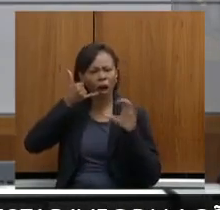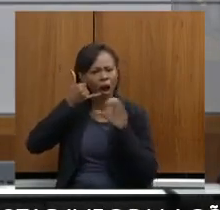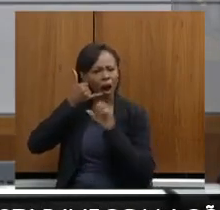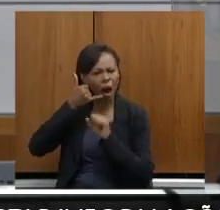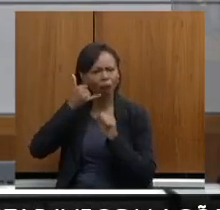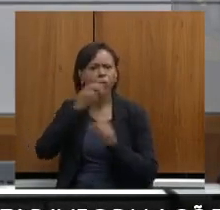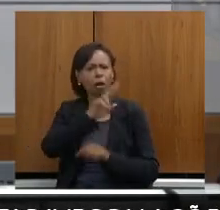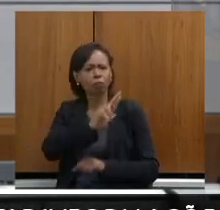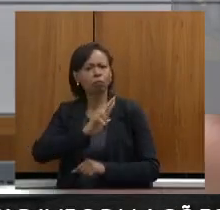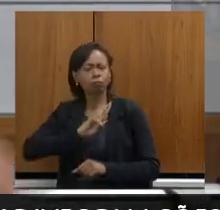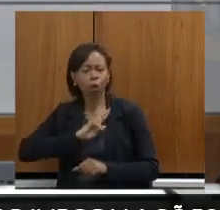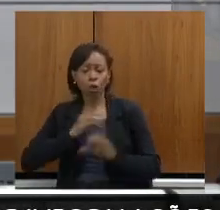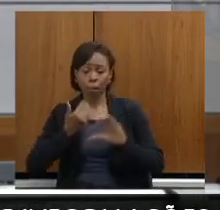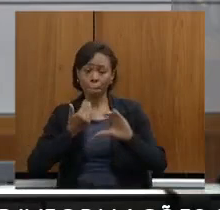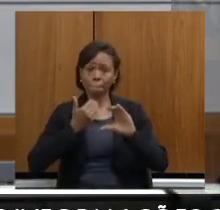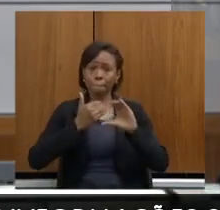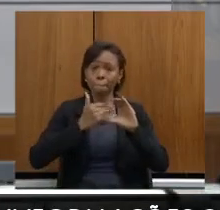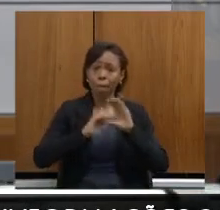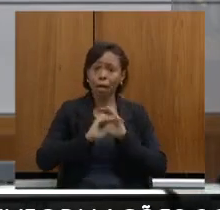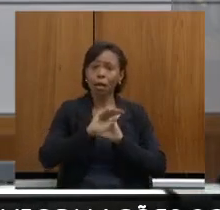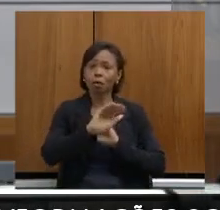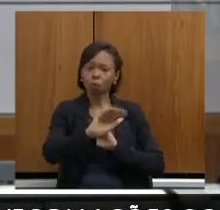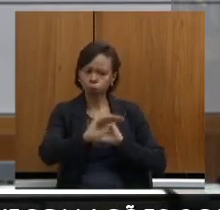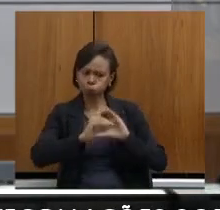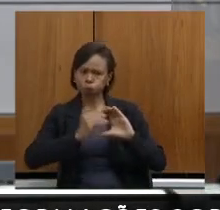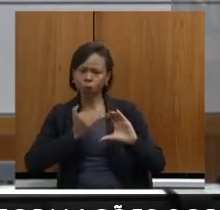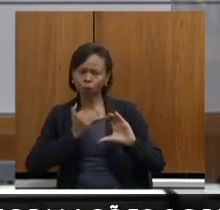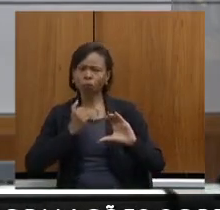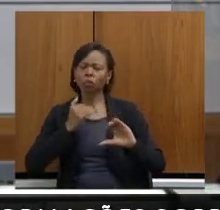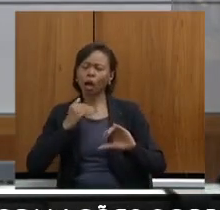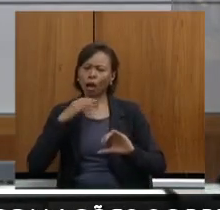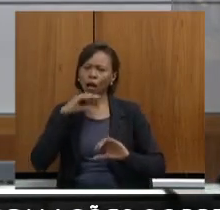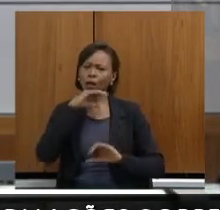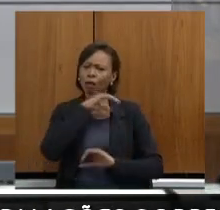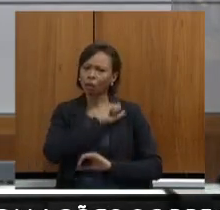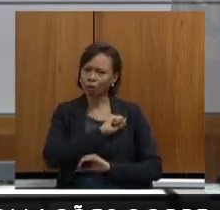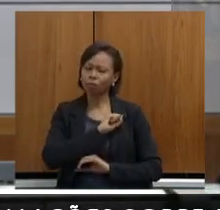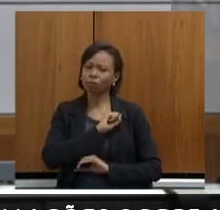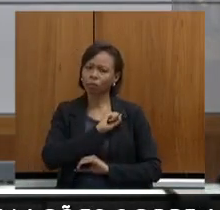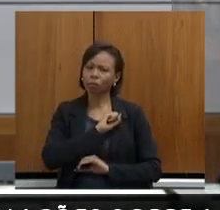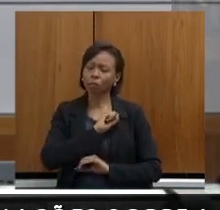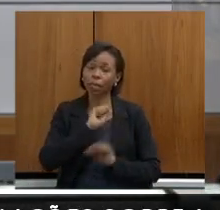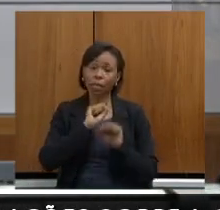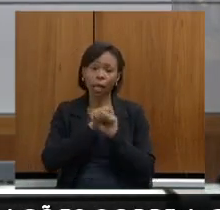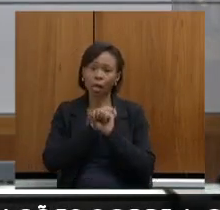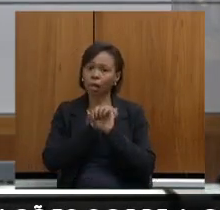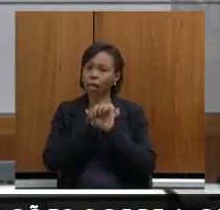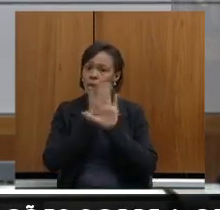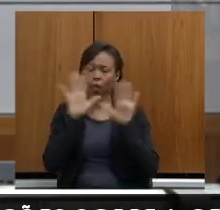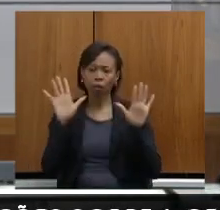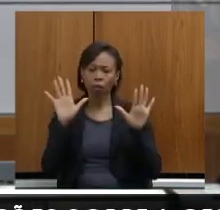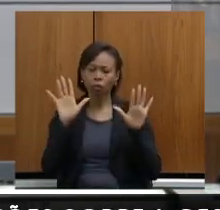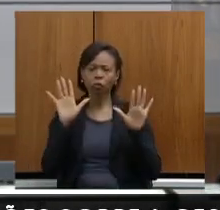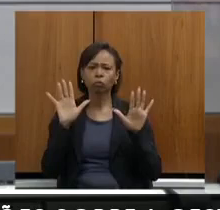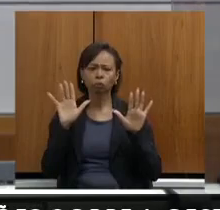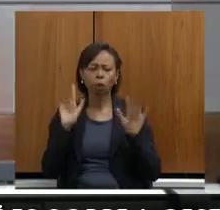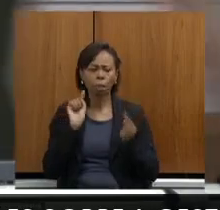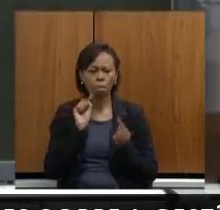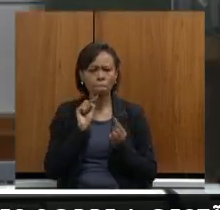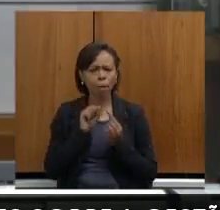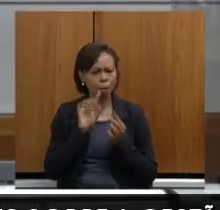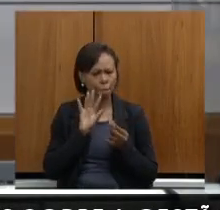Envia um e-mail uma mensagem o é tido e de uma maneira muito clara muito objetivo